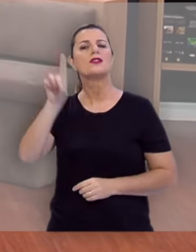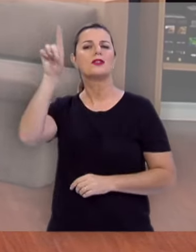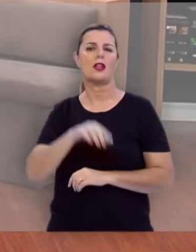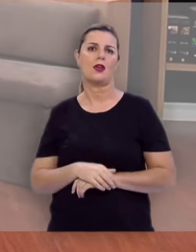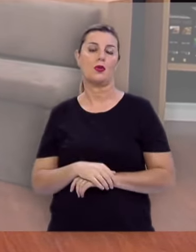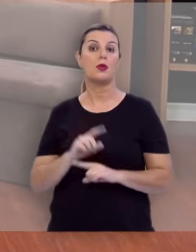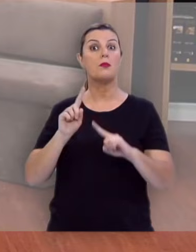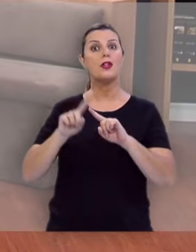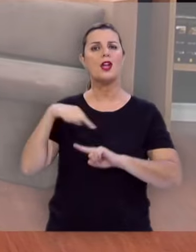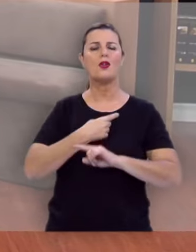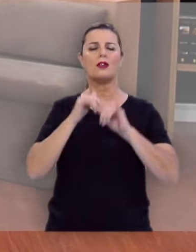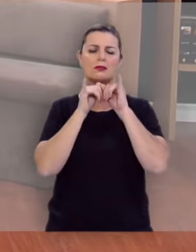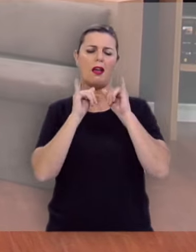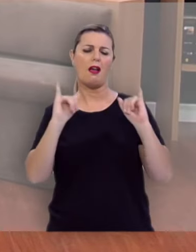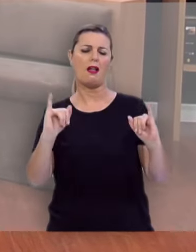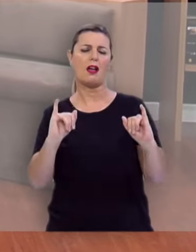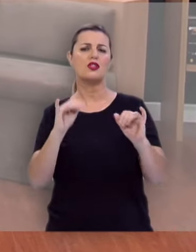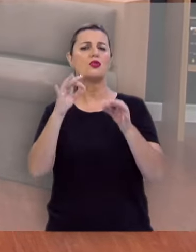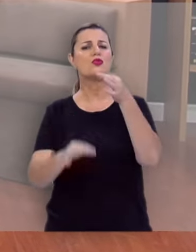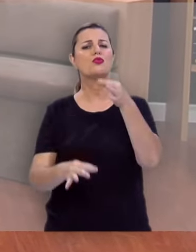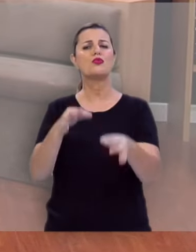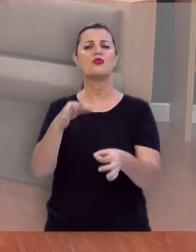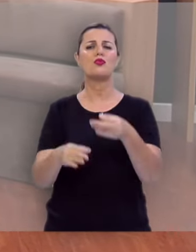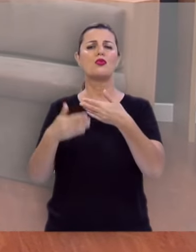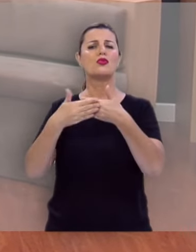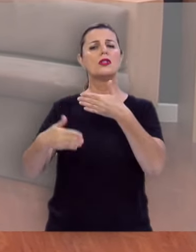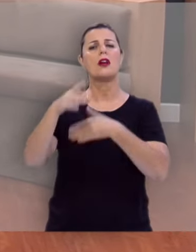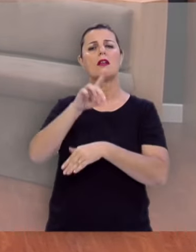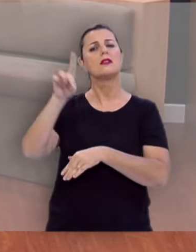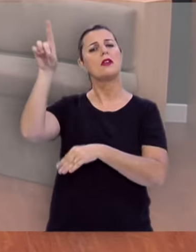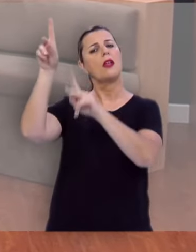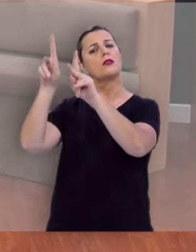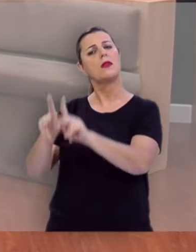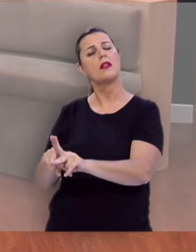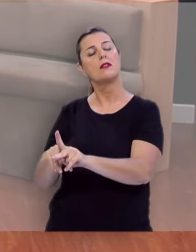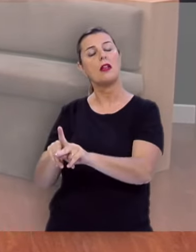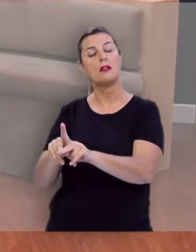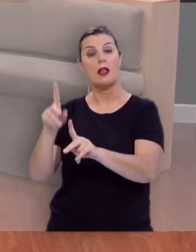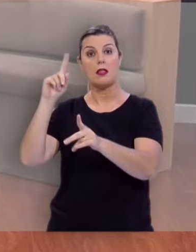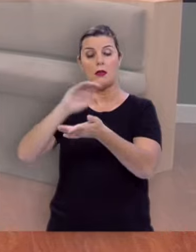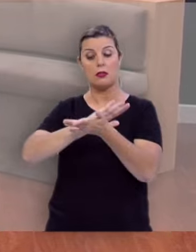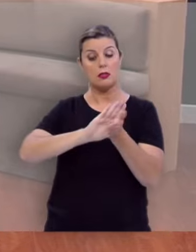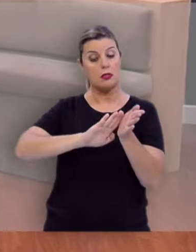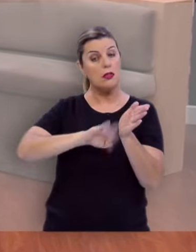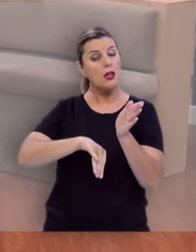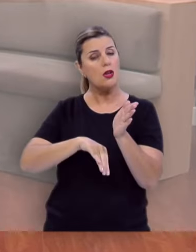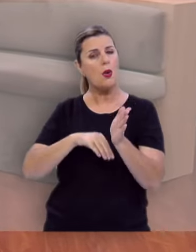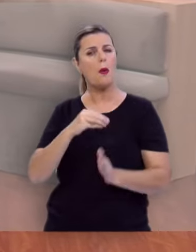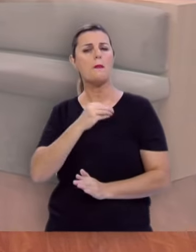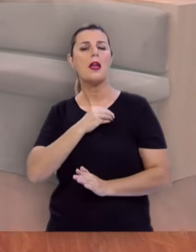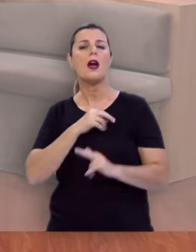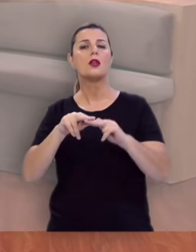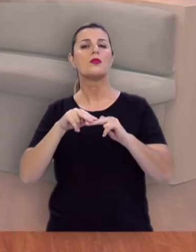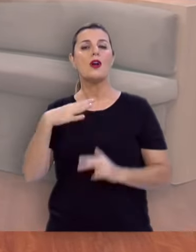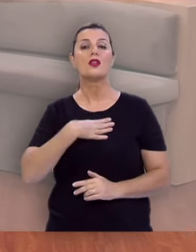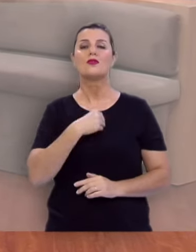Deus, porque nós somos declarados justos diante do tribunal de Deus. Deus puniu o nosso pecado no seu Filho